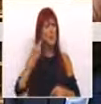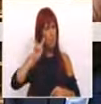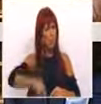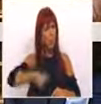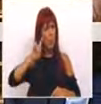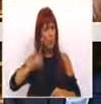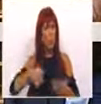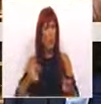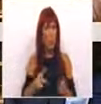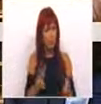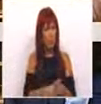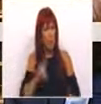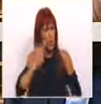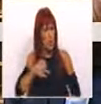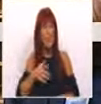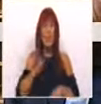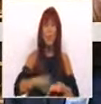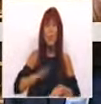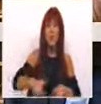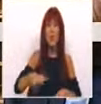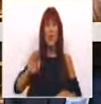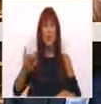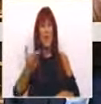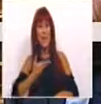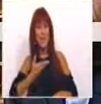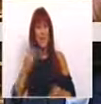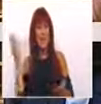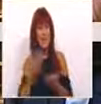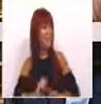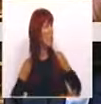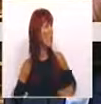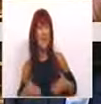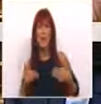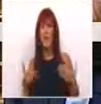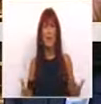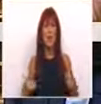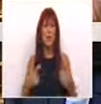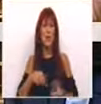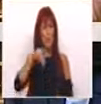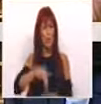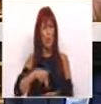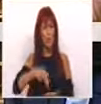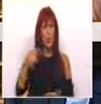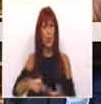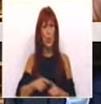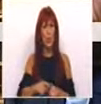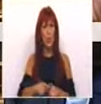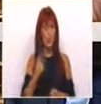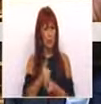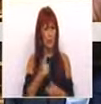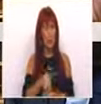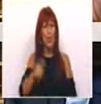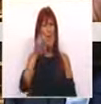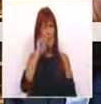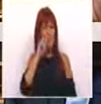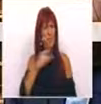reconhecemos essa realidade e, por isso mesmo, o PSD, desde a primeira hora, tem uma posição que a mantém.